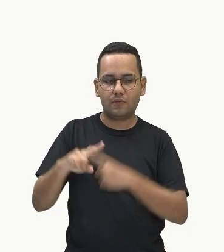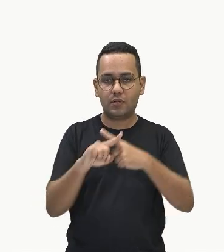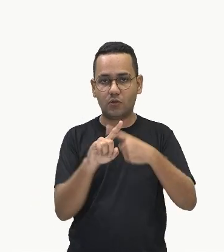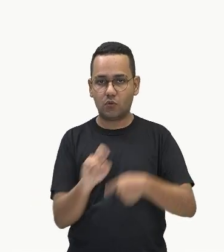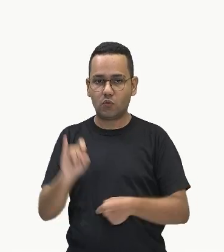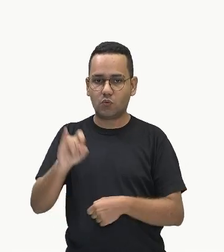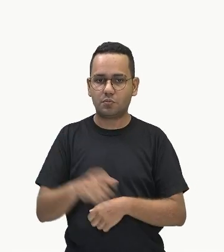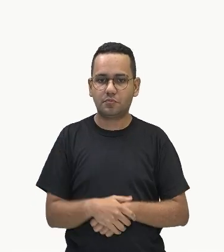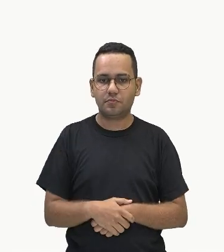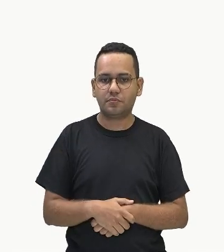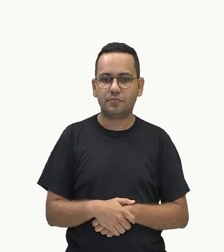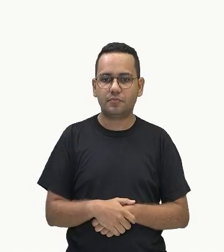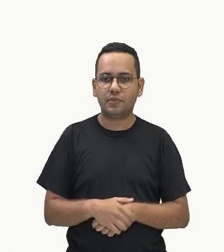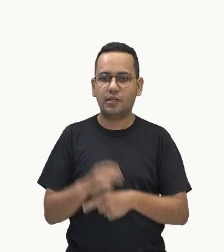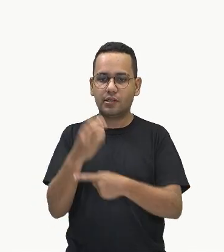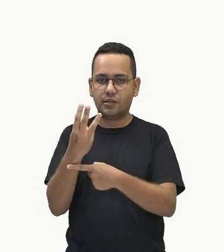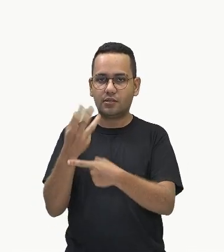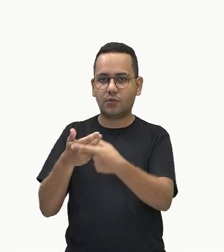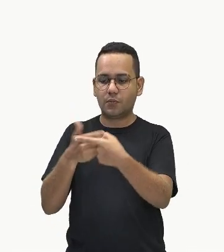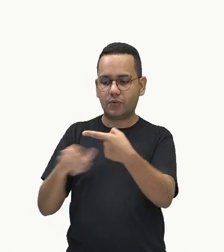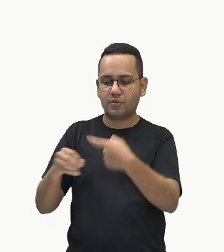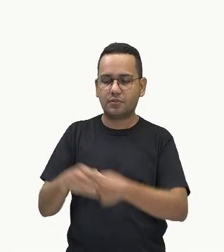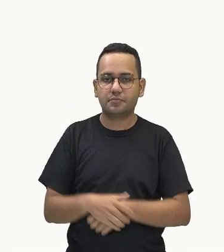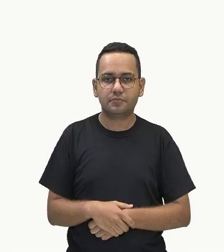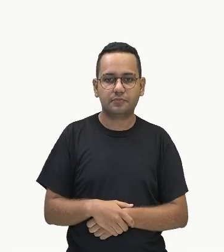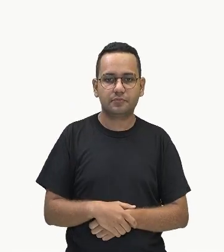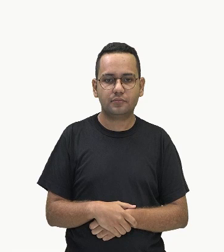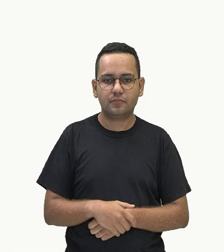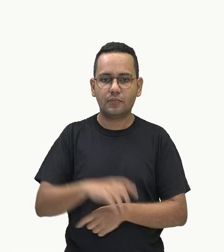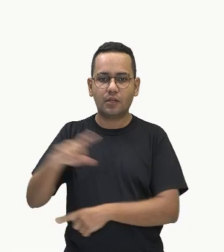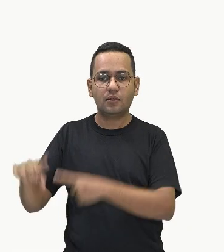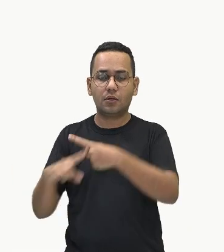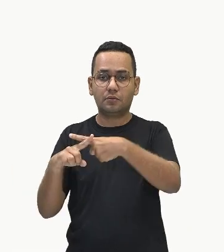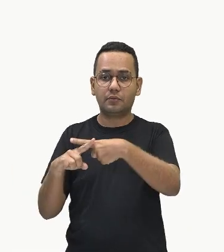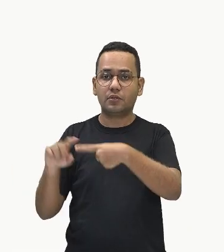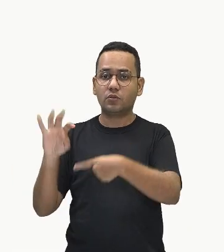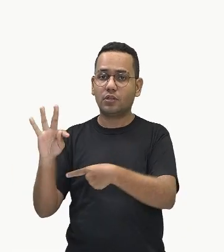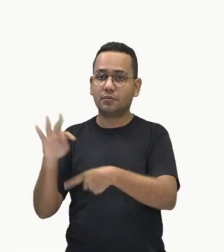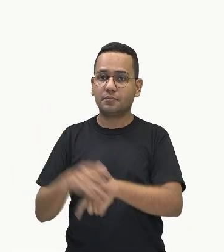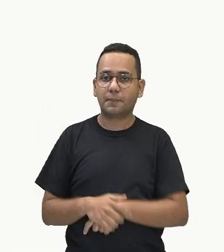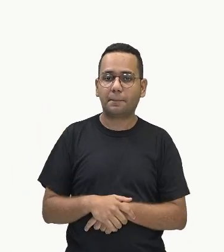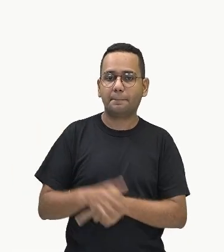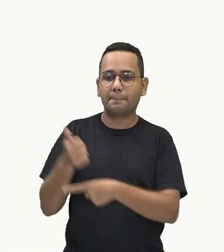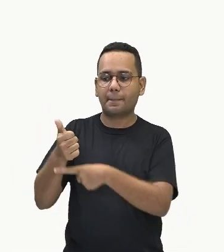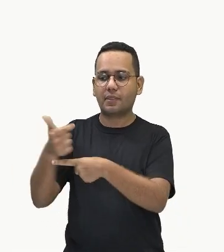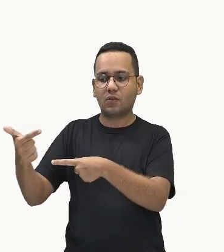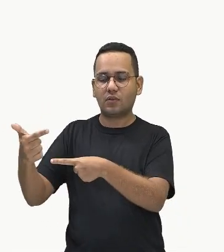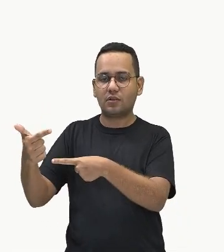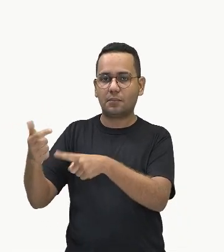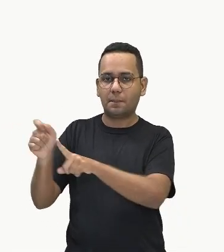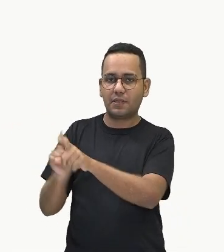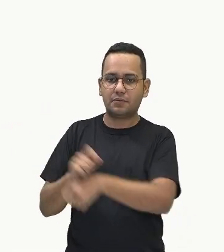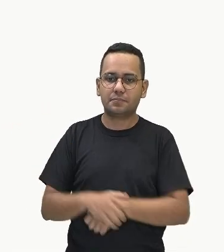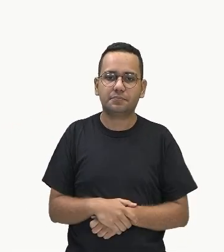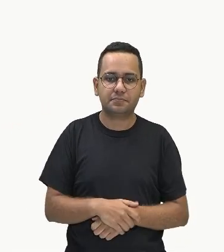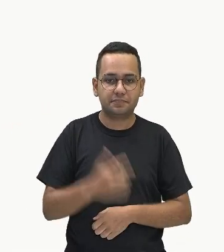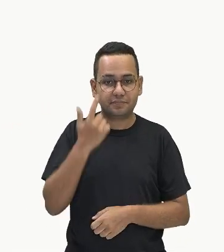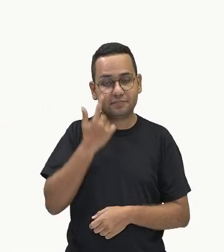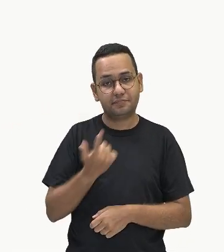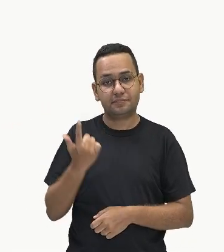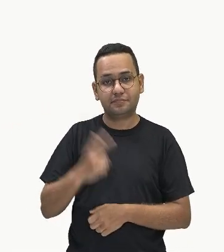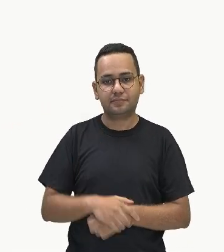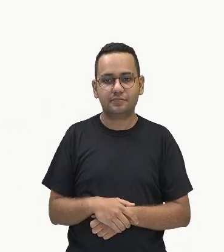Taxa, 3%. E o tempo, 12 meses. Olha aí,